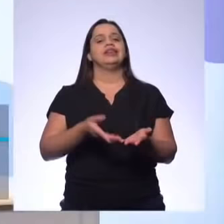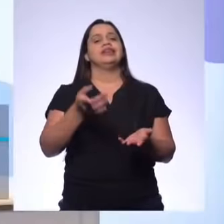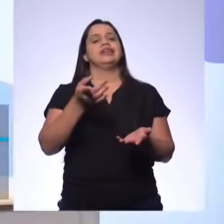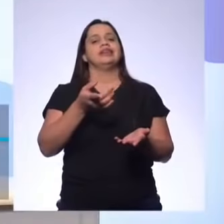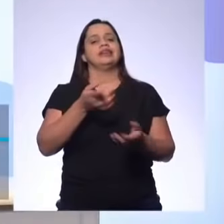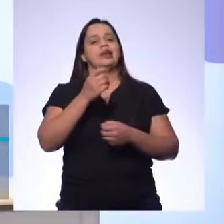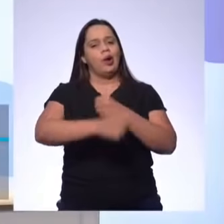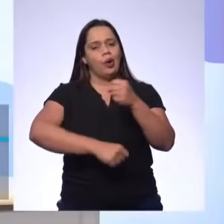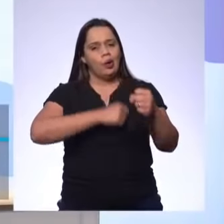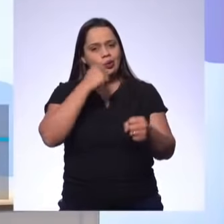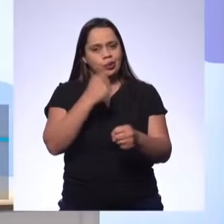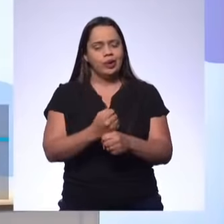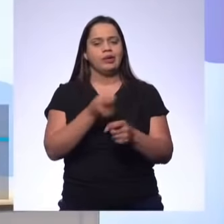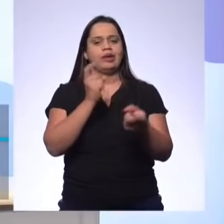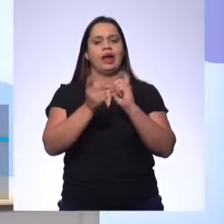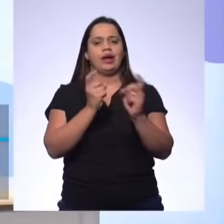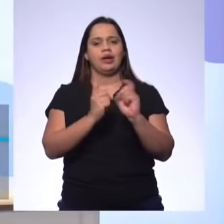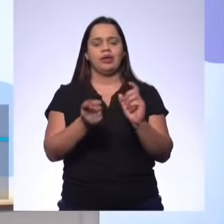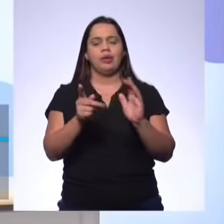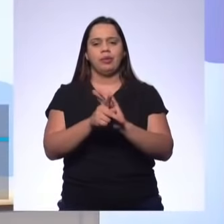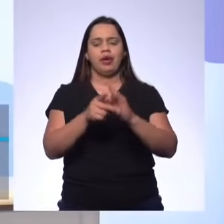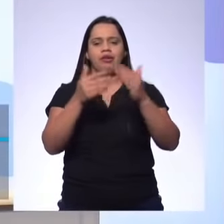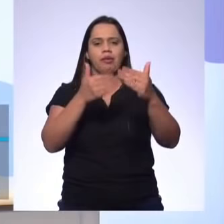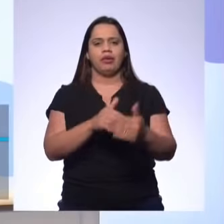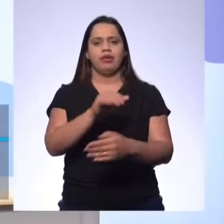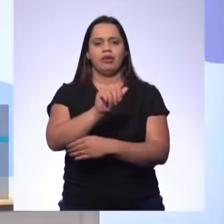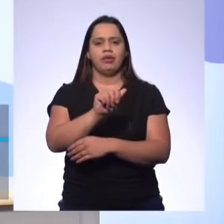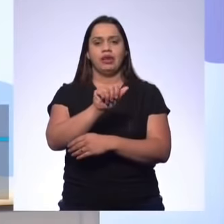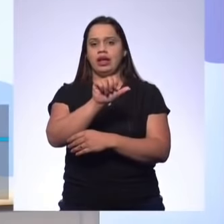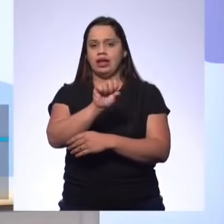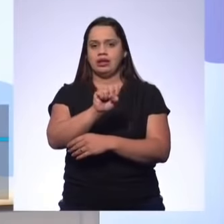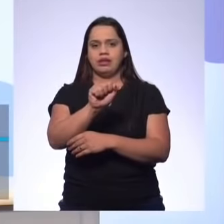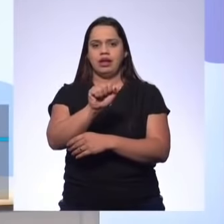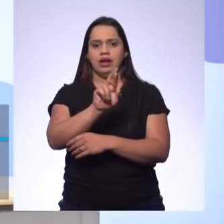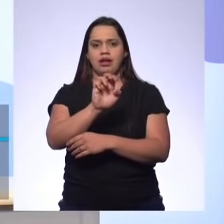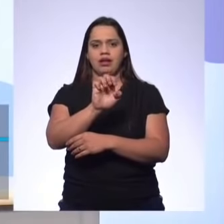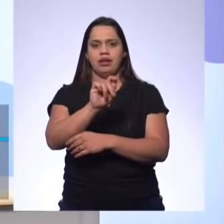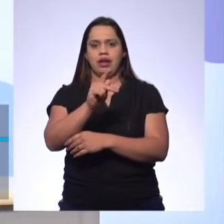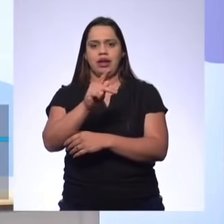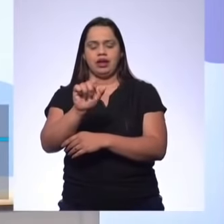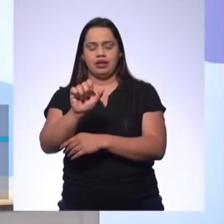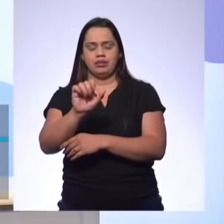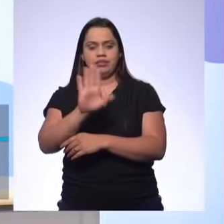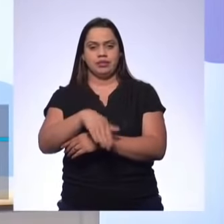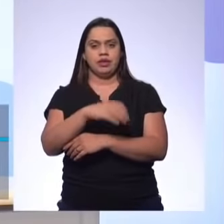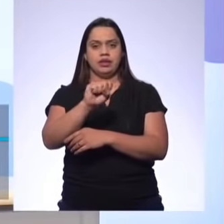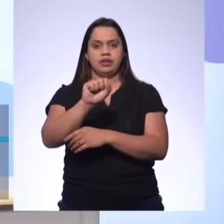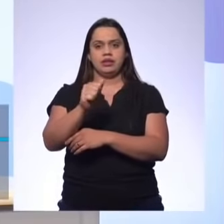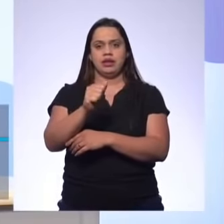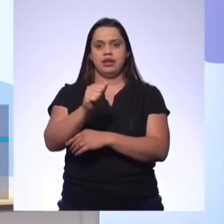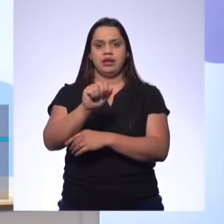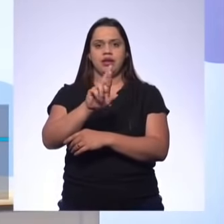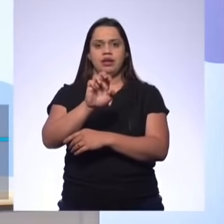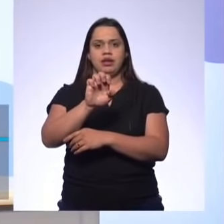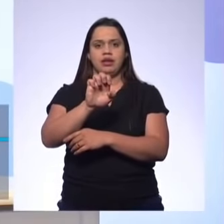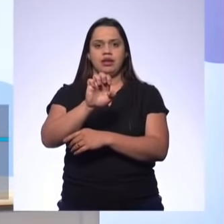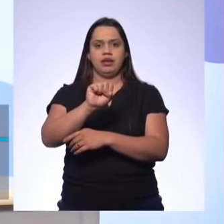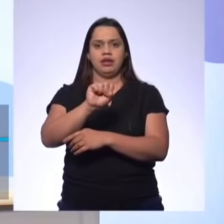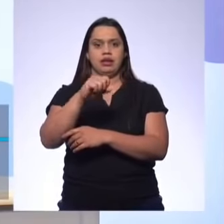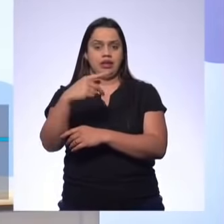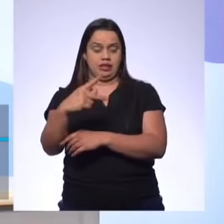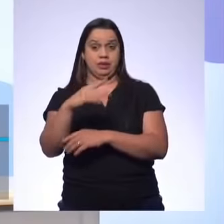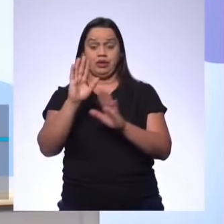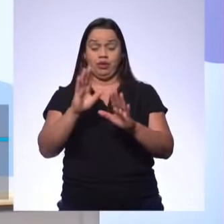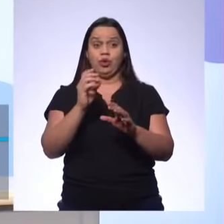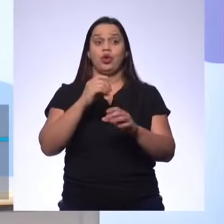alunos precisam aprender a mexer com gráfico, né? Ler gráficos. E aí o professor de inglês está ajudando o professor de matemática.